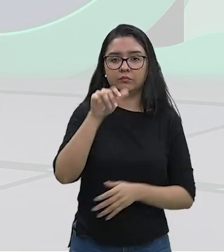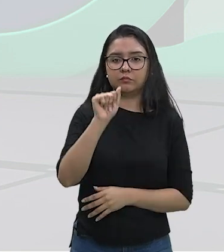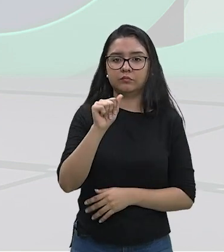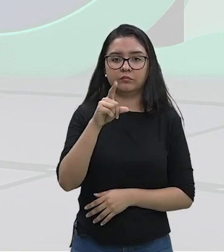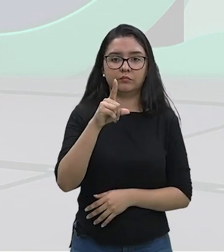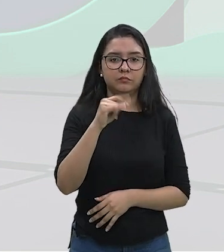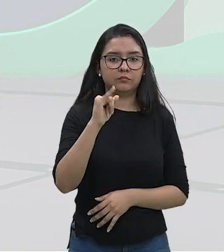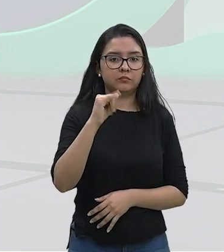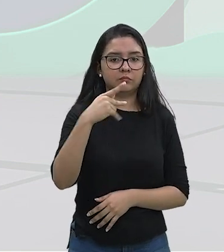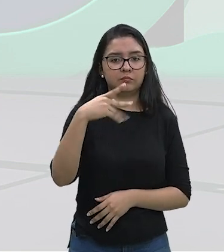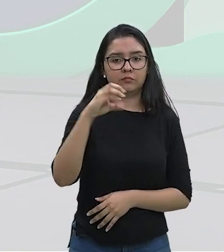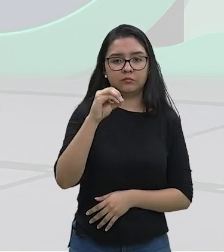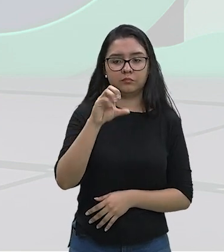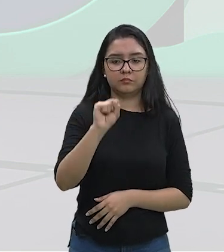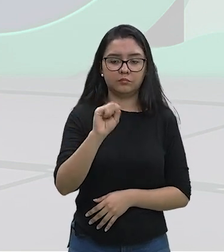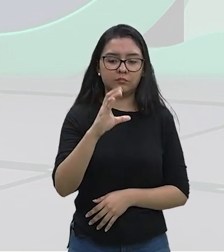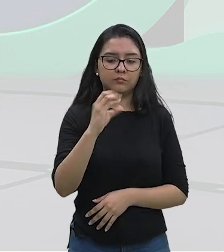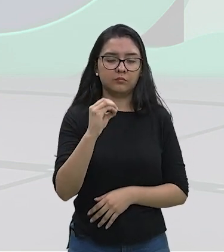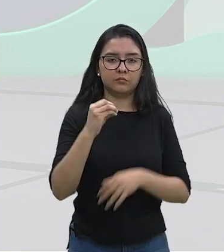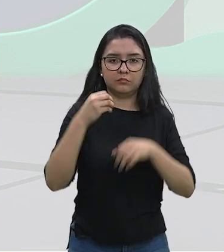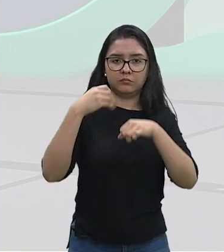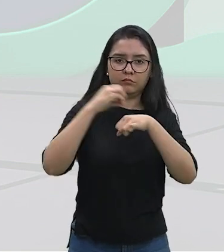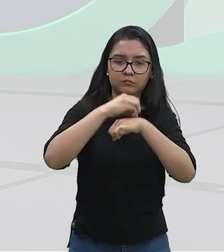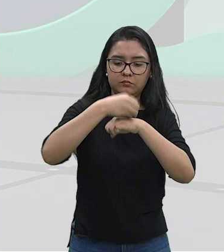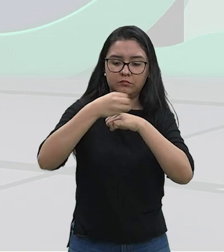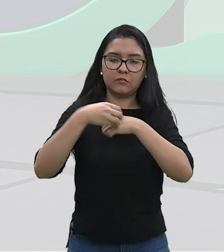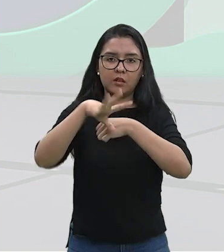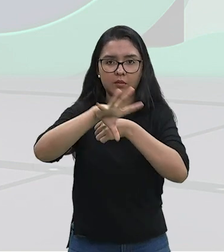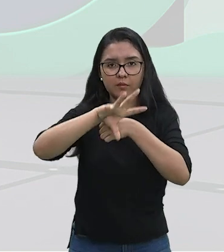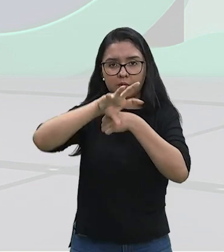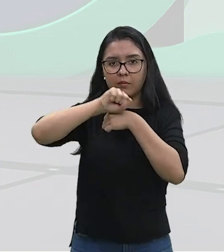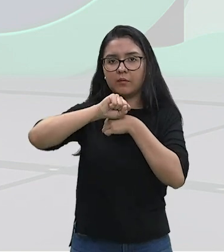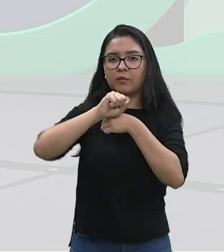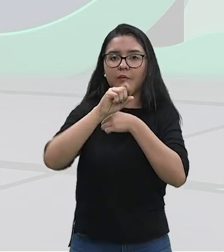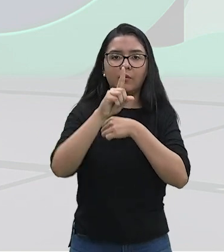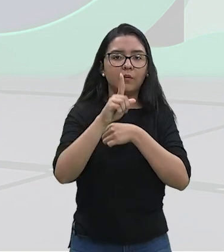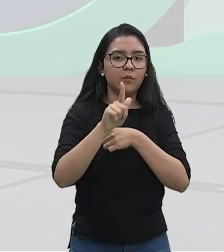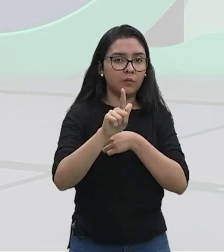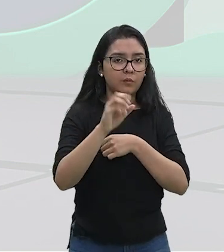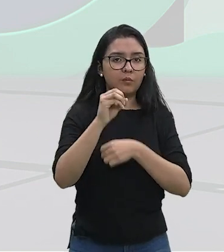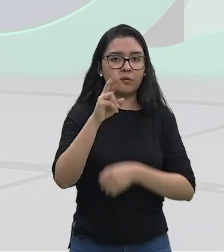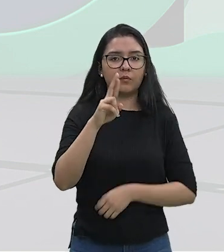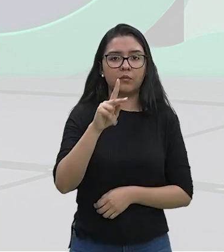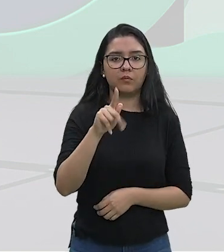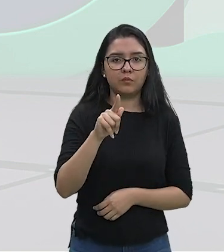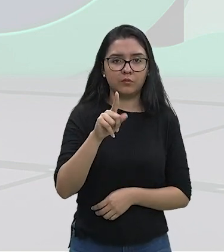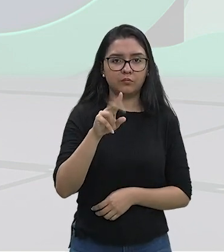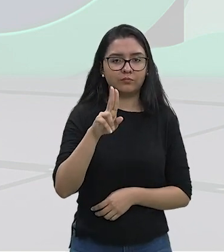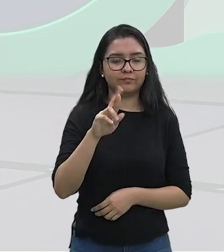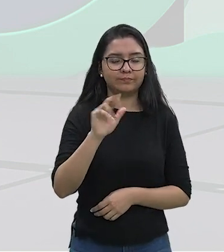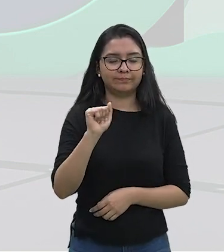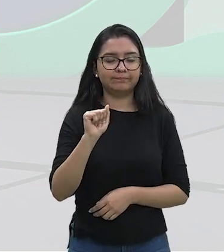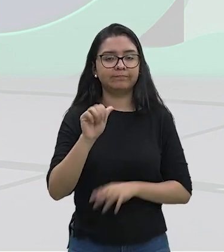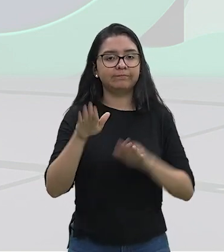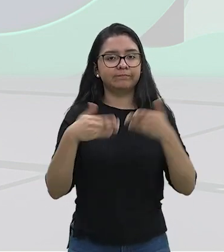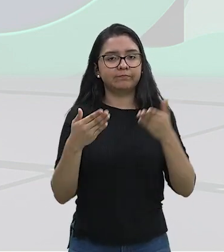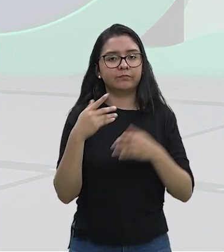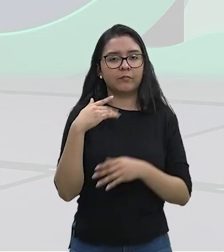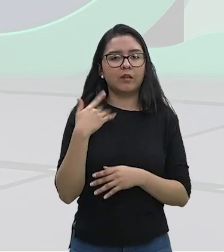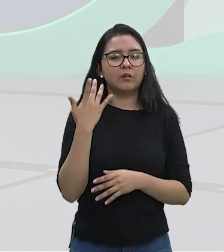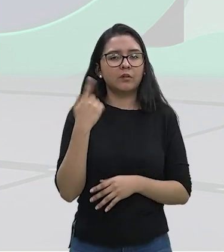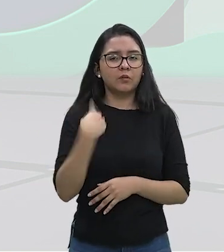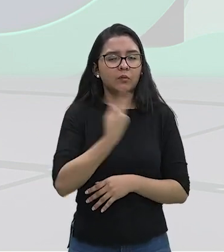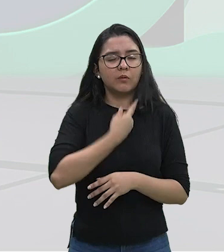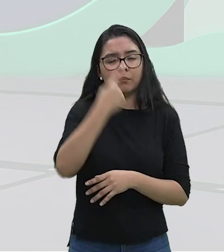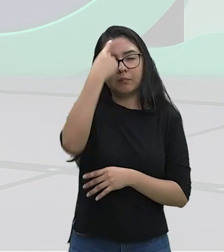células adiposas que acumulam gordura, são os adipócitos. Apesar da gente achar que as gorduras são vilãs,